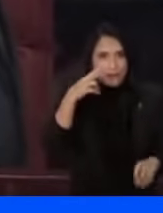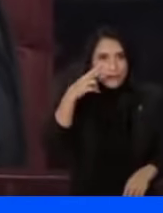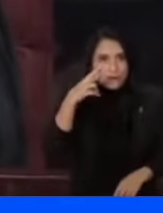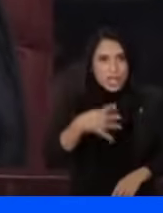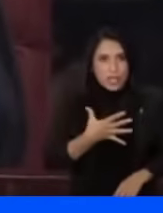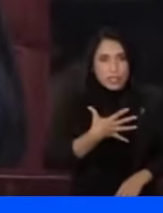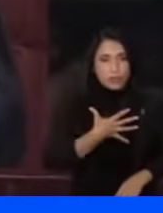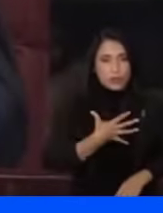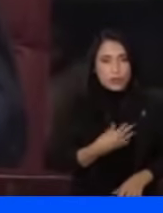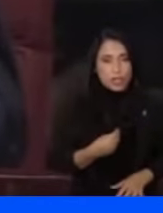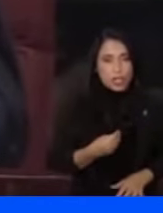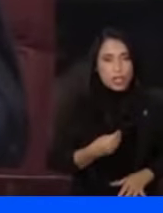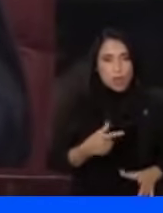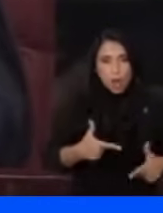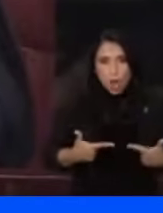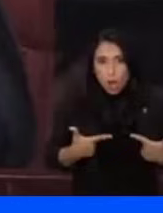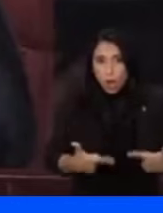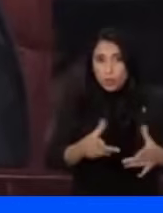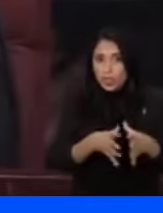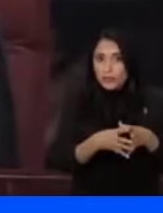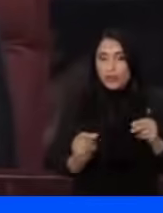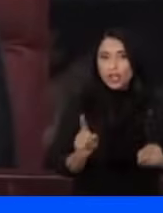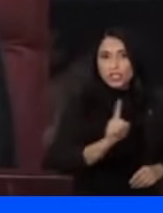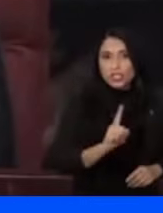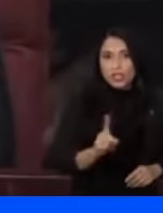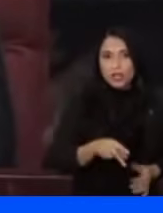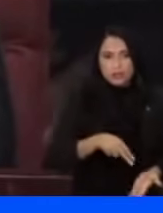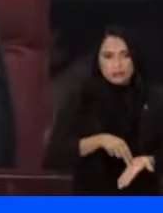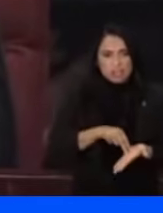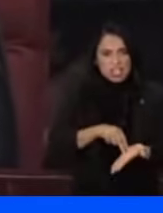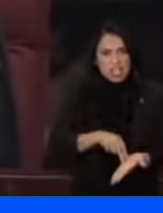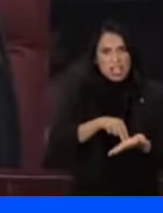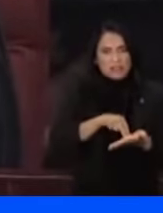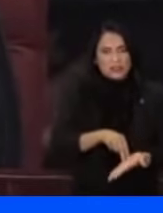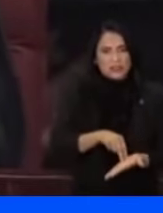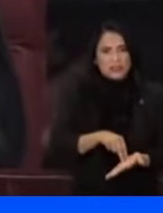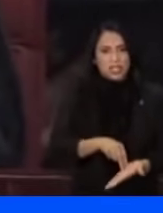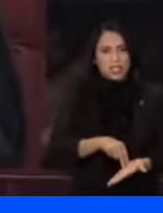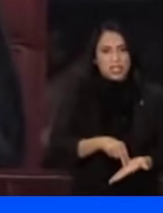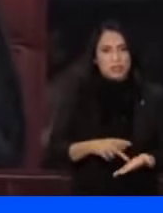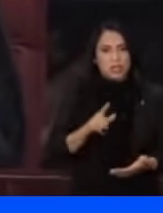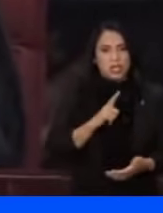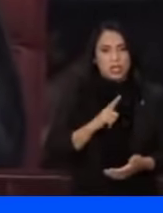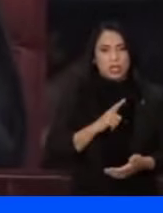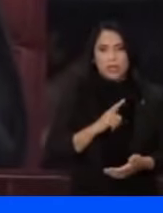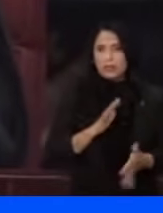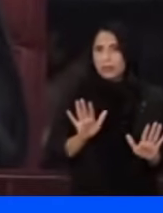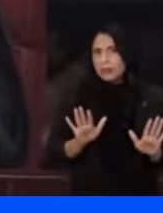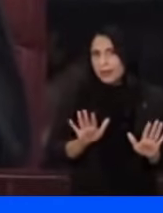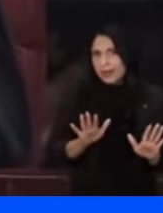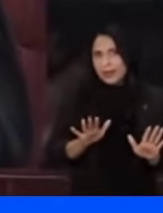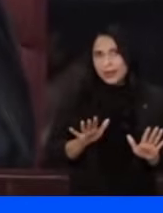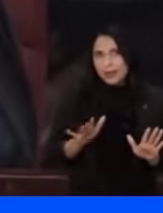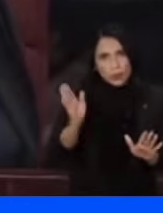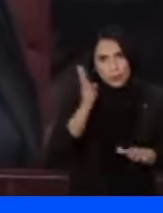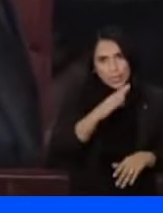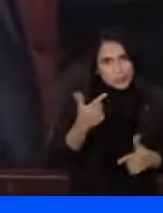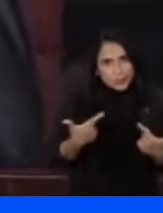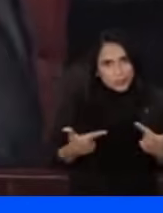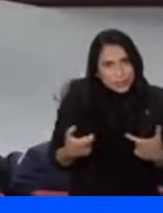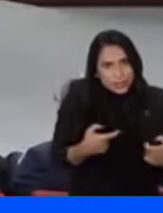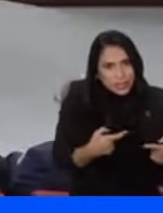livre ou morrer pelo Brasil. Eu não me recordo do Brasil nessa data estar em guerra, ministro Fux. Ministro Alexandre, por favor.